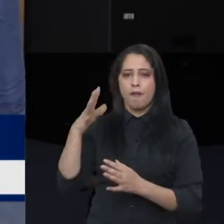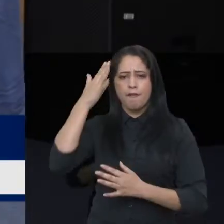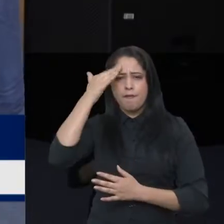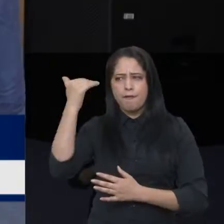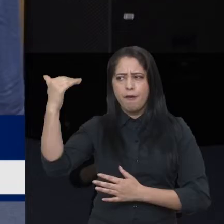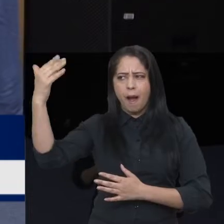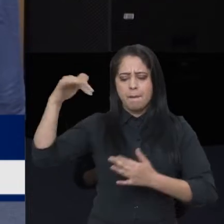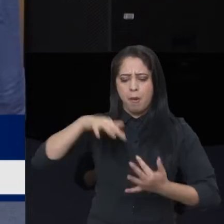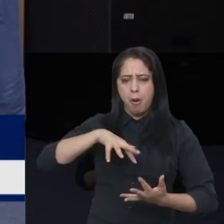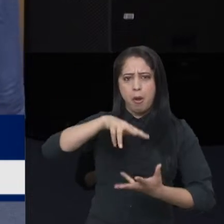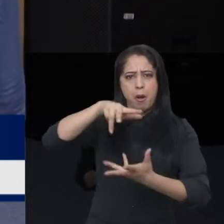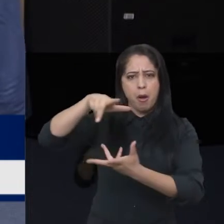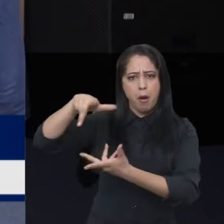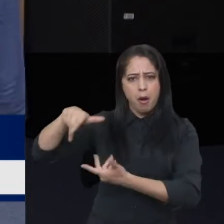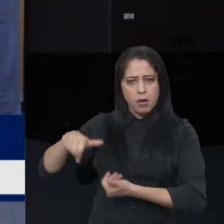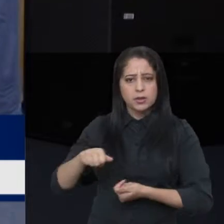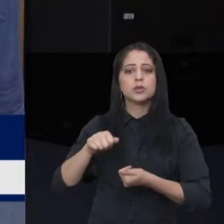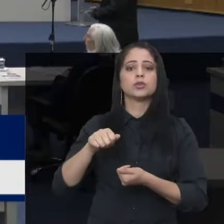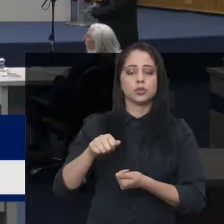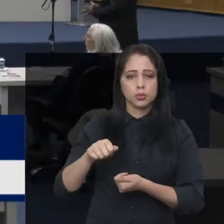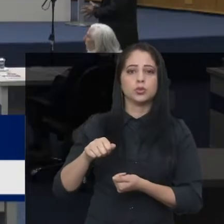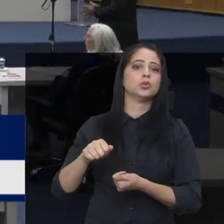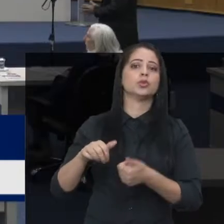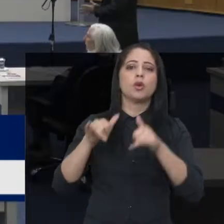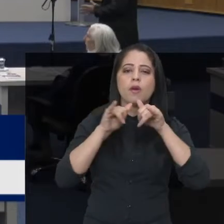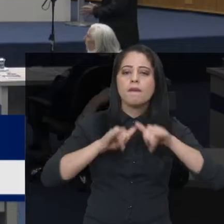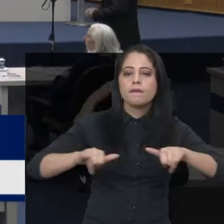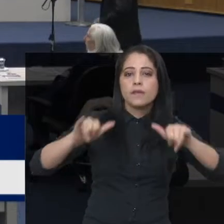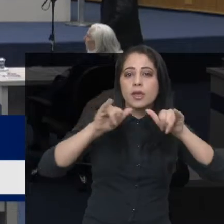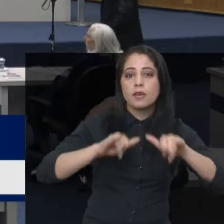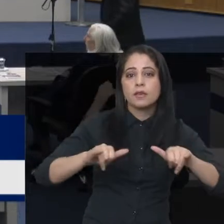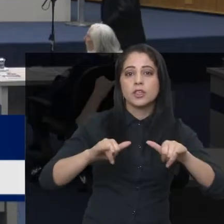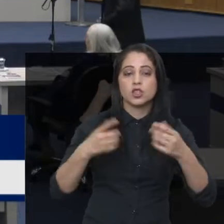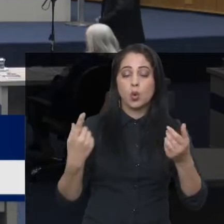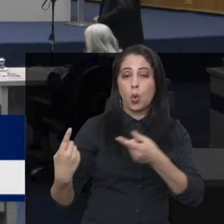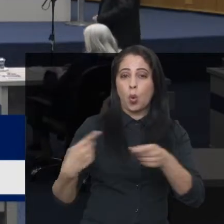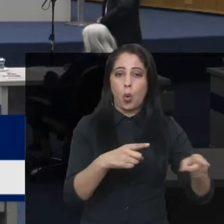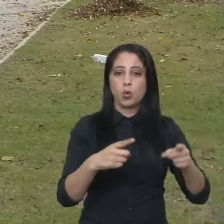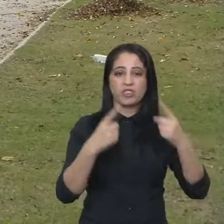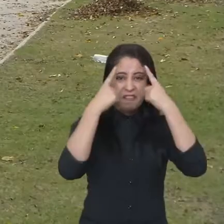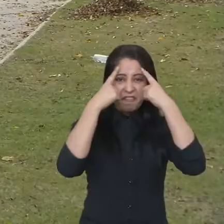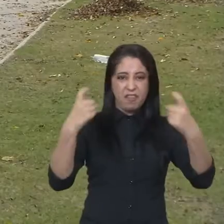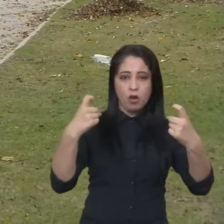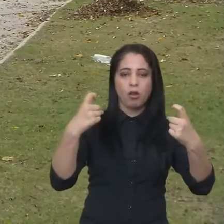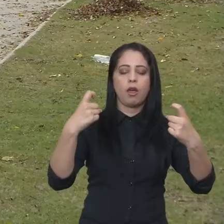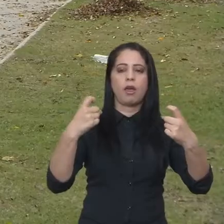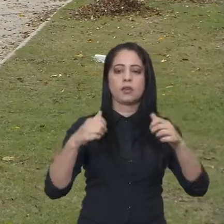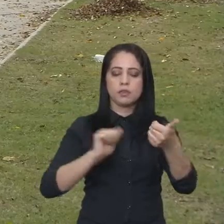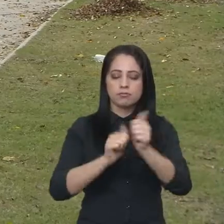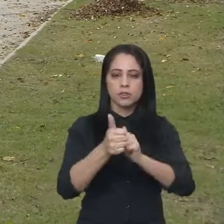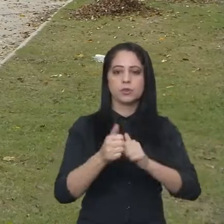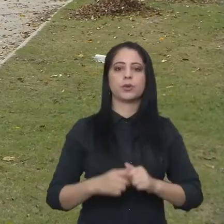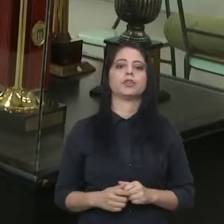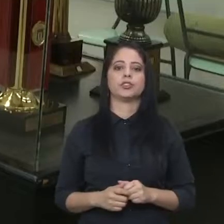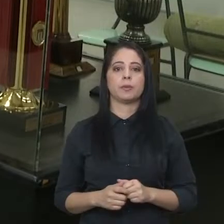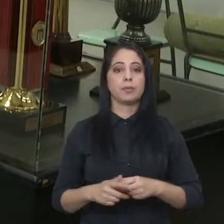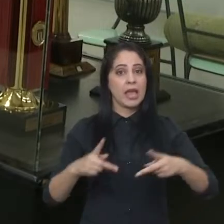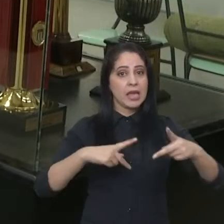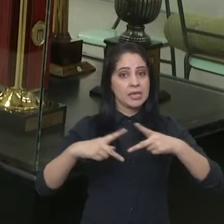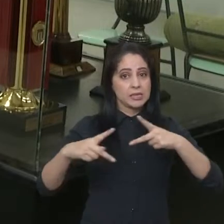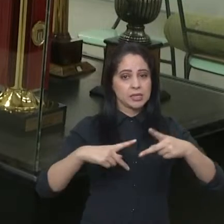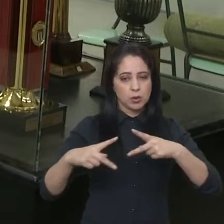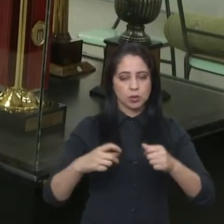internacional que difunde a cultura do fair play e combate a violência no esporte. Em São José dos Campos, o clube